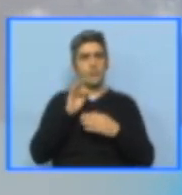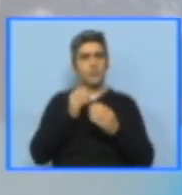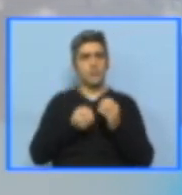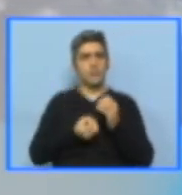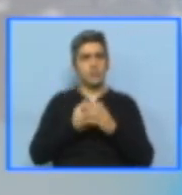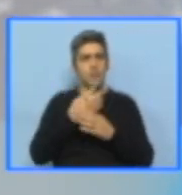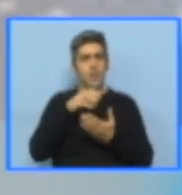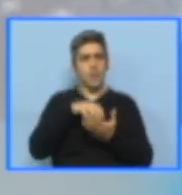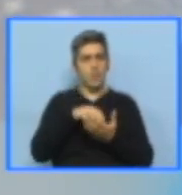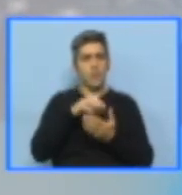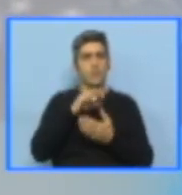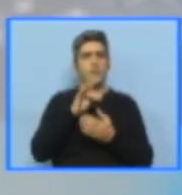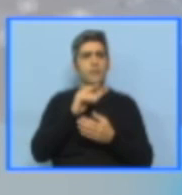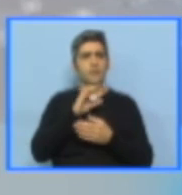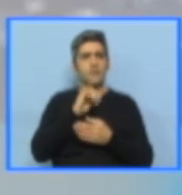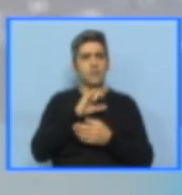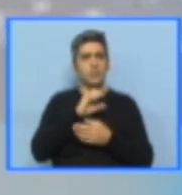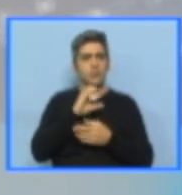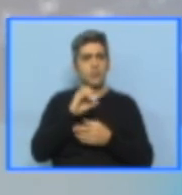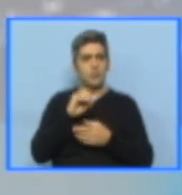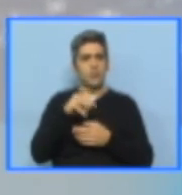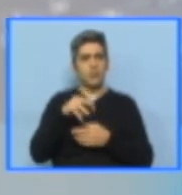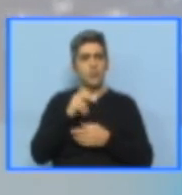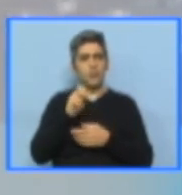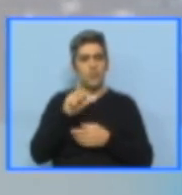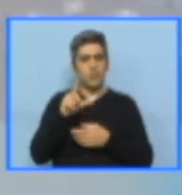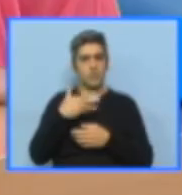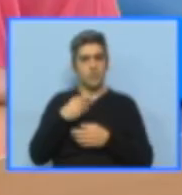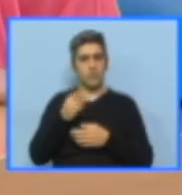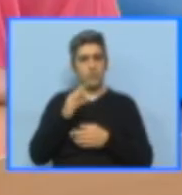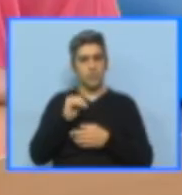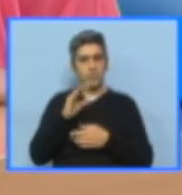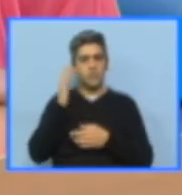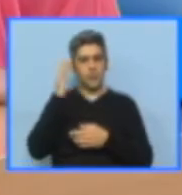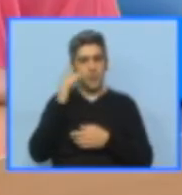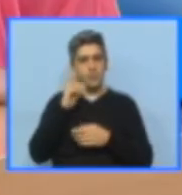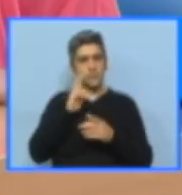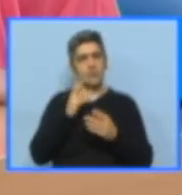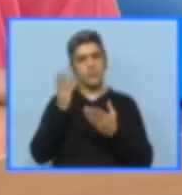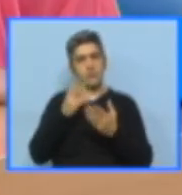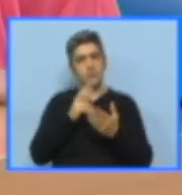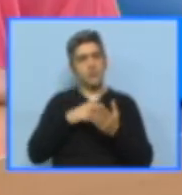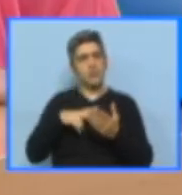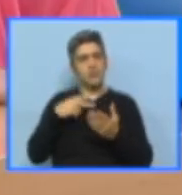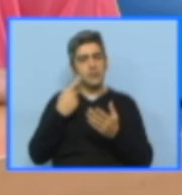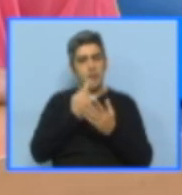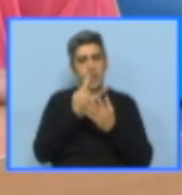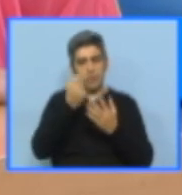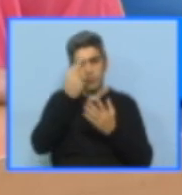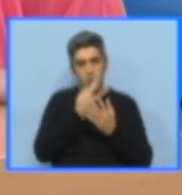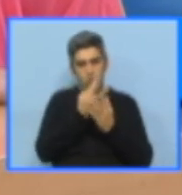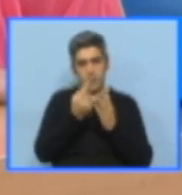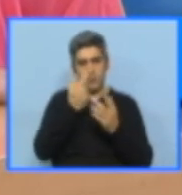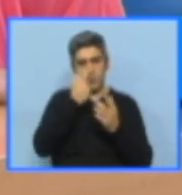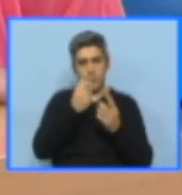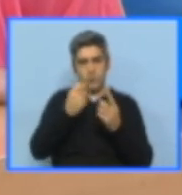Manuel dos Santos. Fica o convite então para que as pessoas descubram a riqueza que está em cada peregrino nas suas histórias